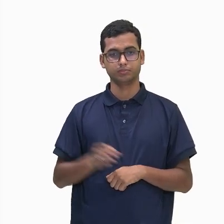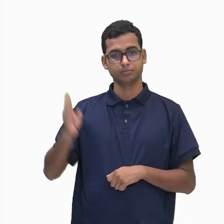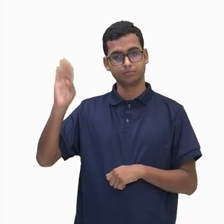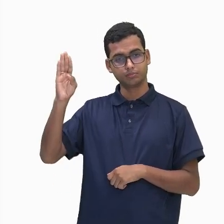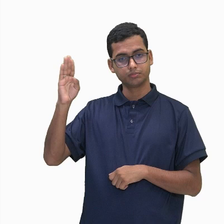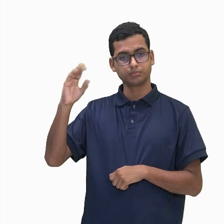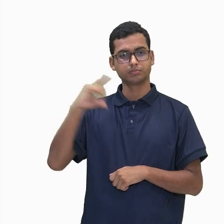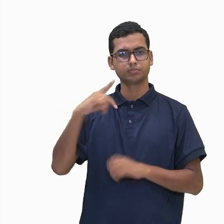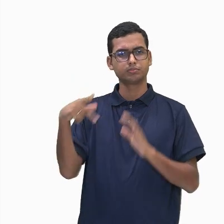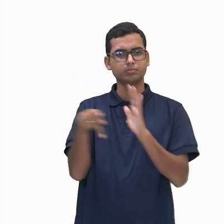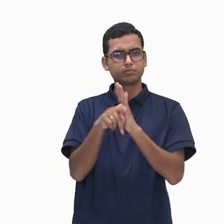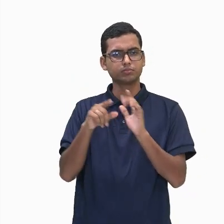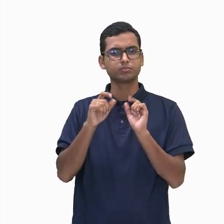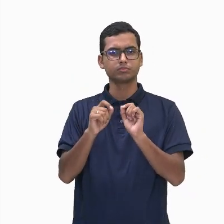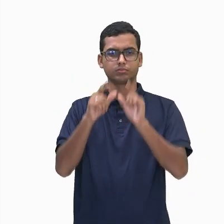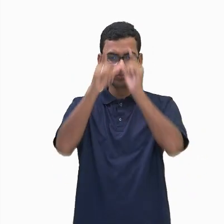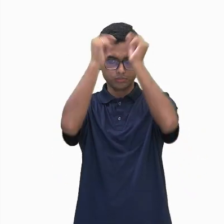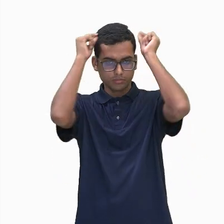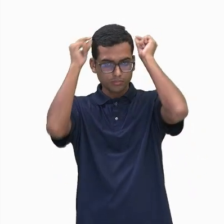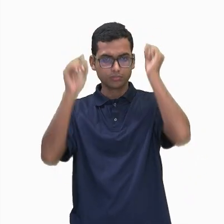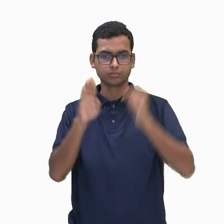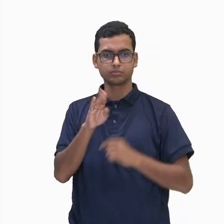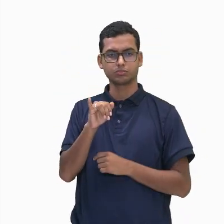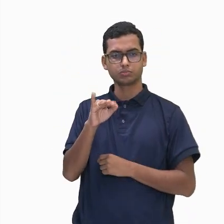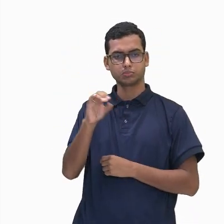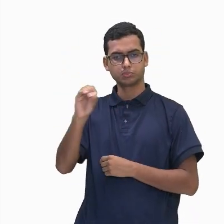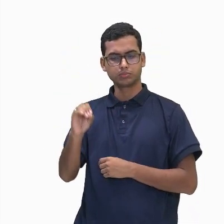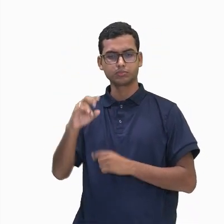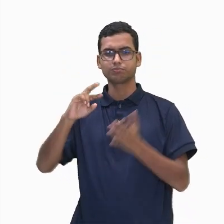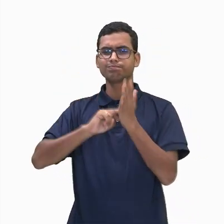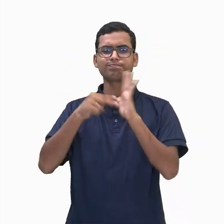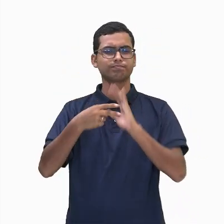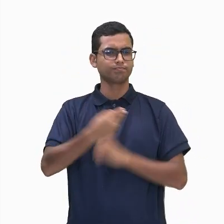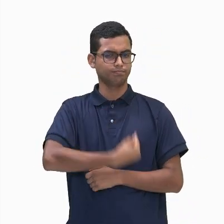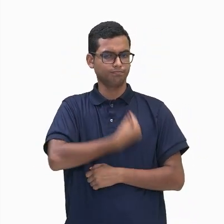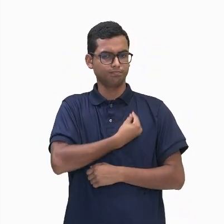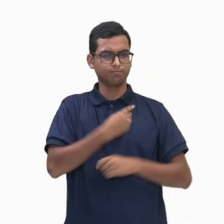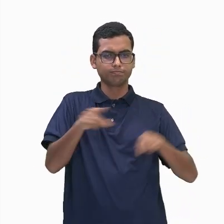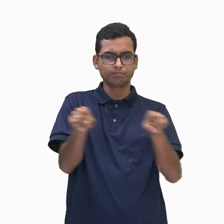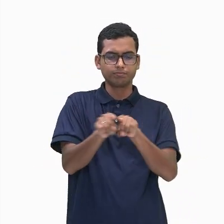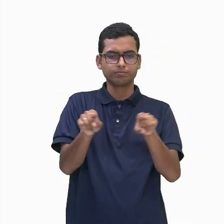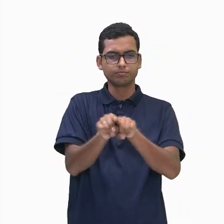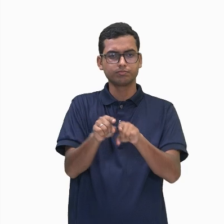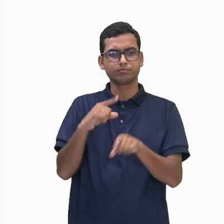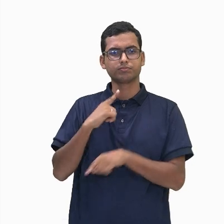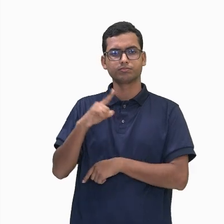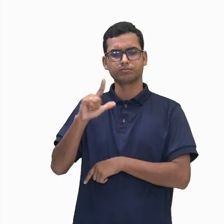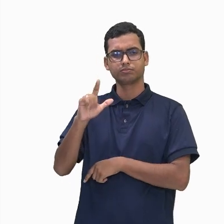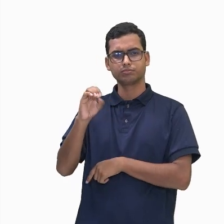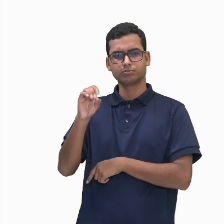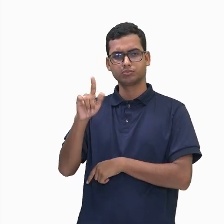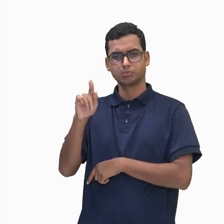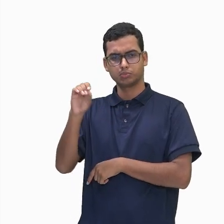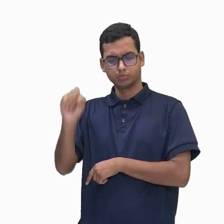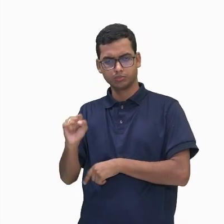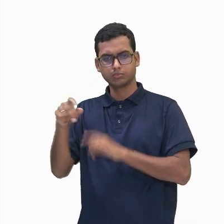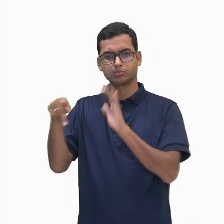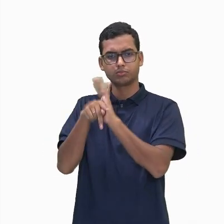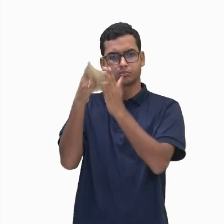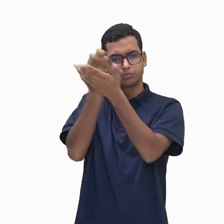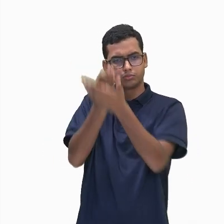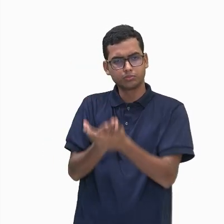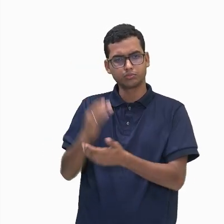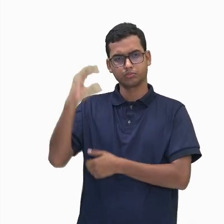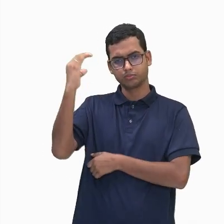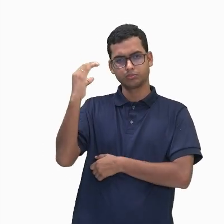do grego bios, que significa vida, e logos, estudo. É a ciência que